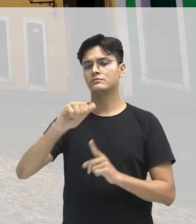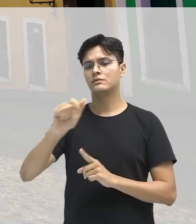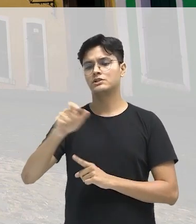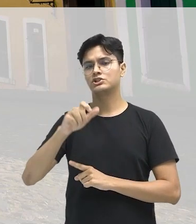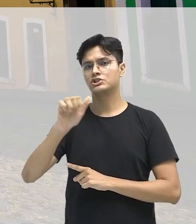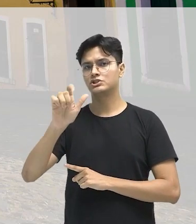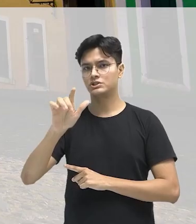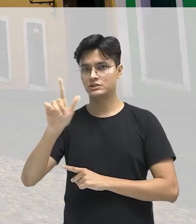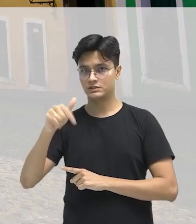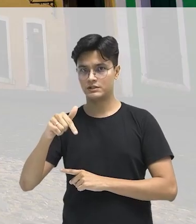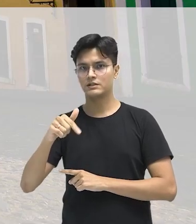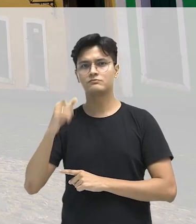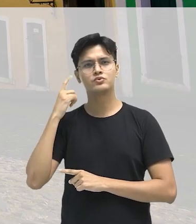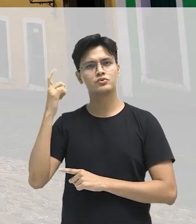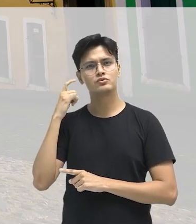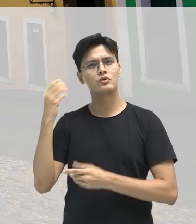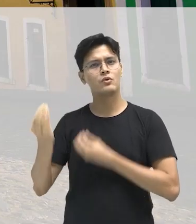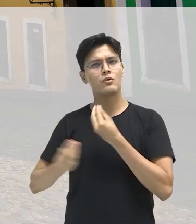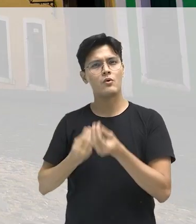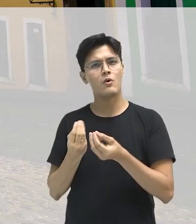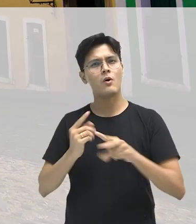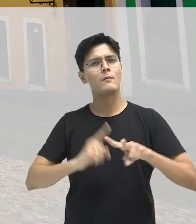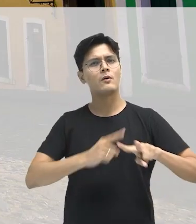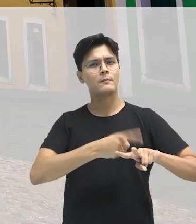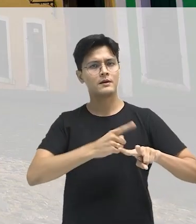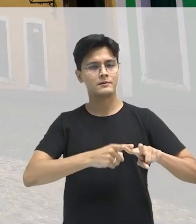Vamos ouvir.